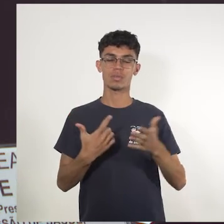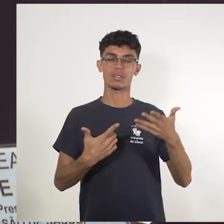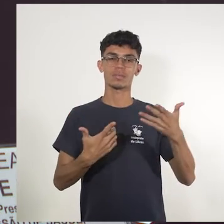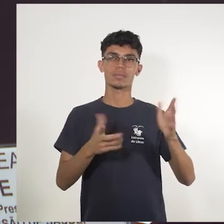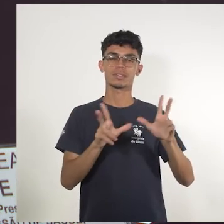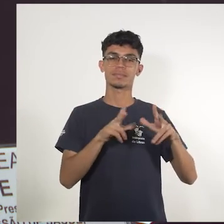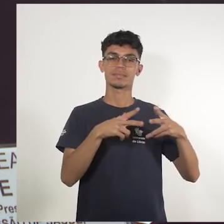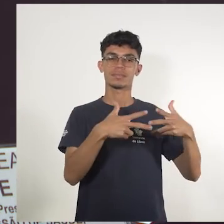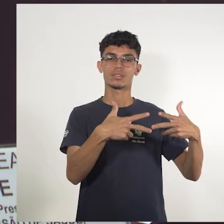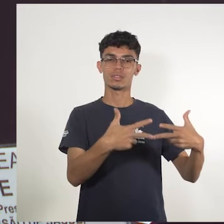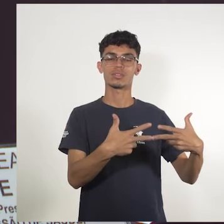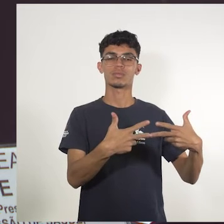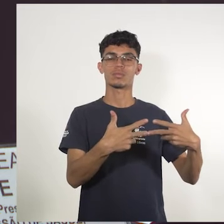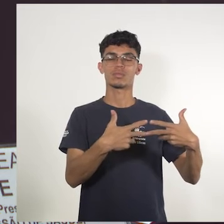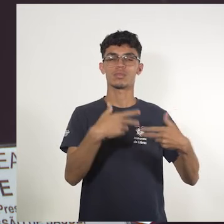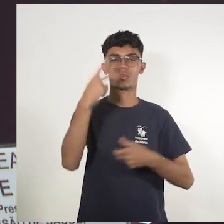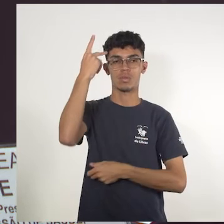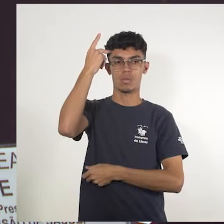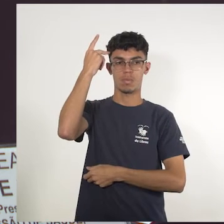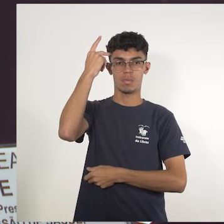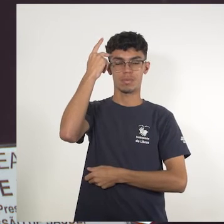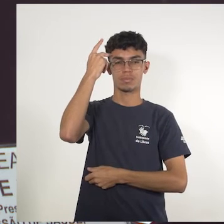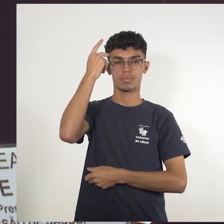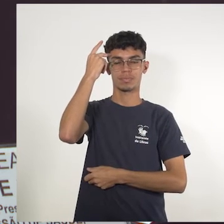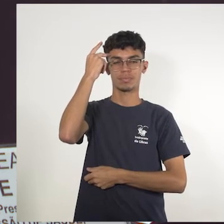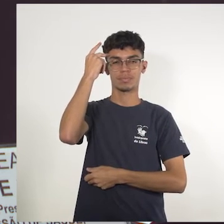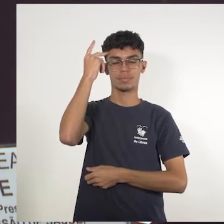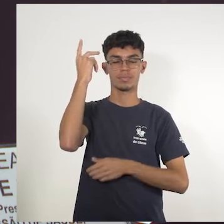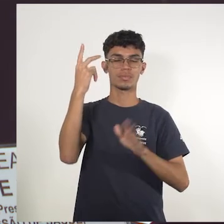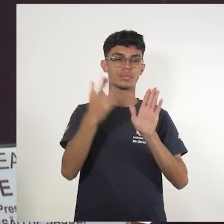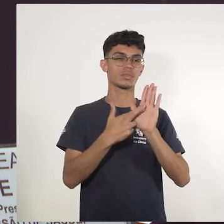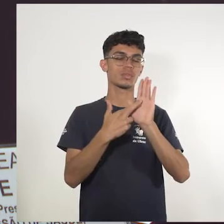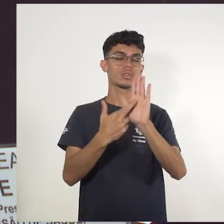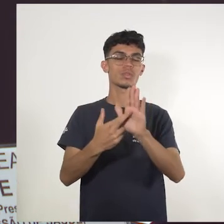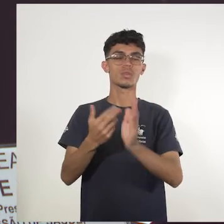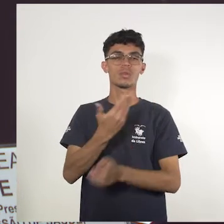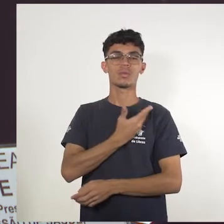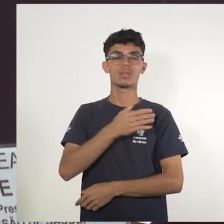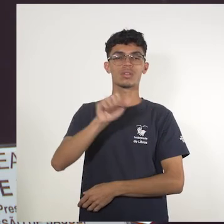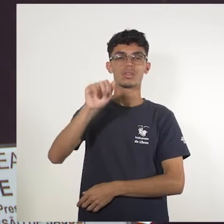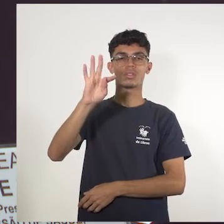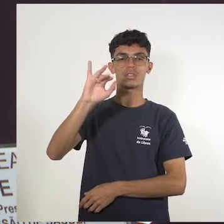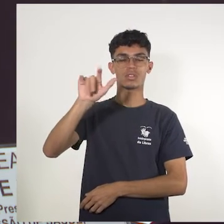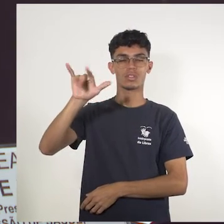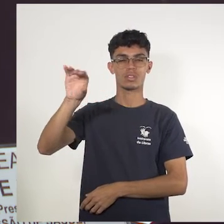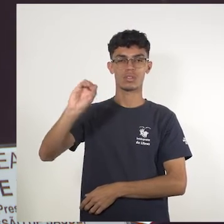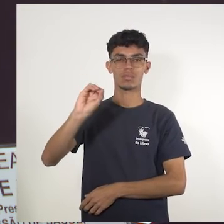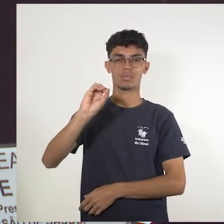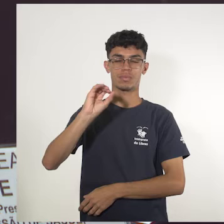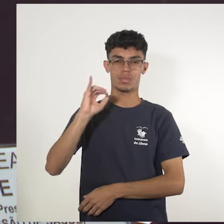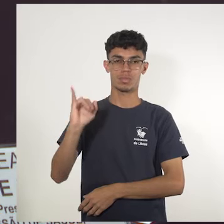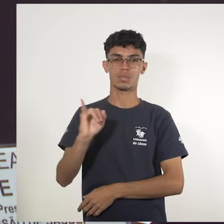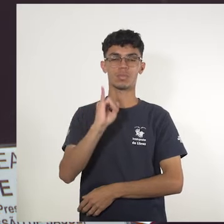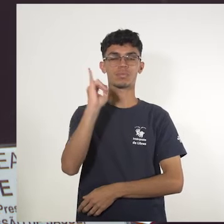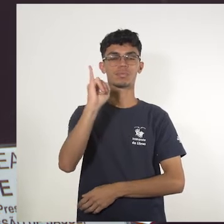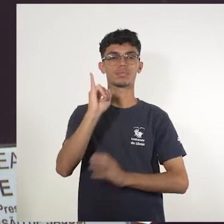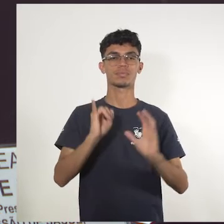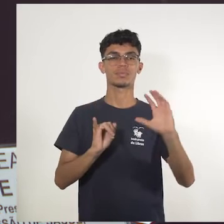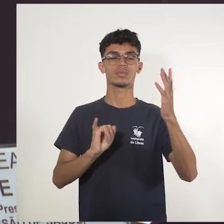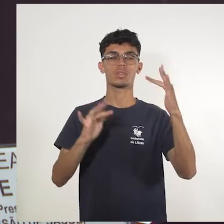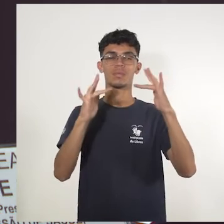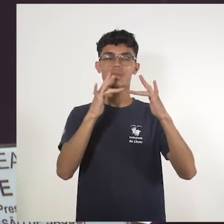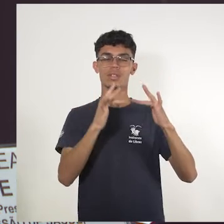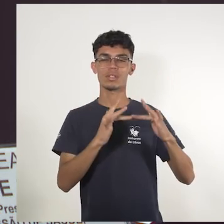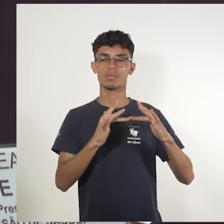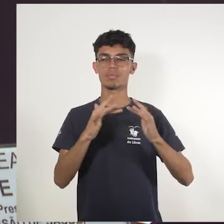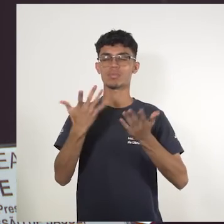de São Paulo, que a gente vem representando aqui junto com o meu caro colega Atílio, ele é muito importante, ele está acontecendo. Então, nosso contato com a Secretaria